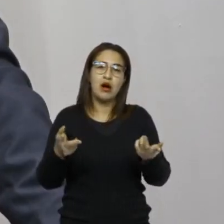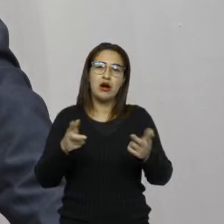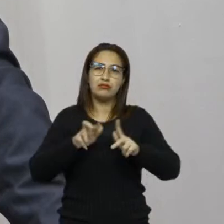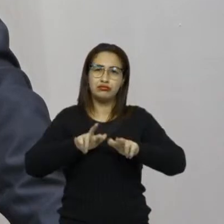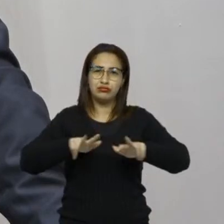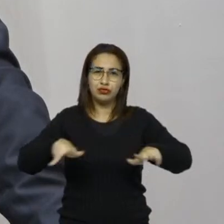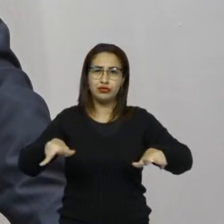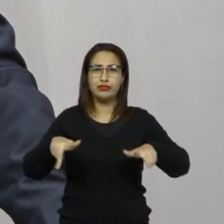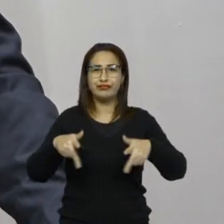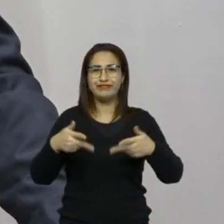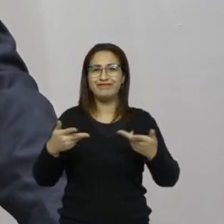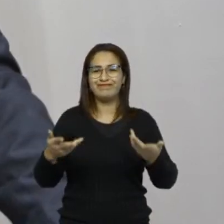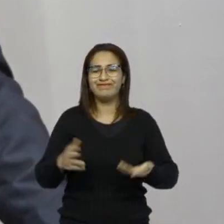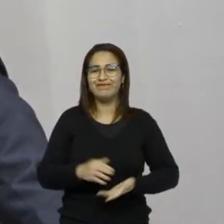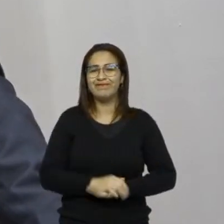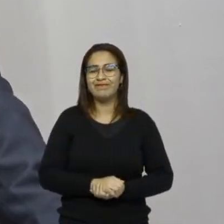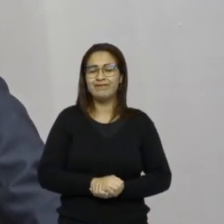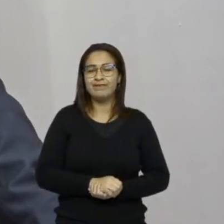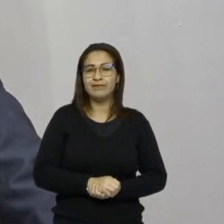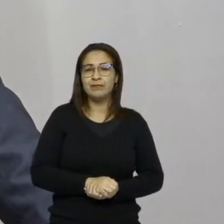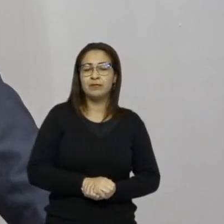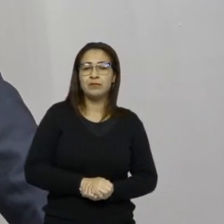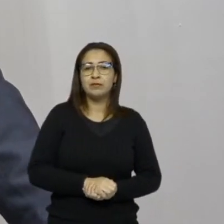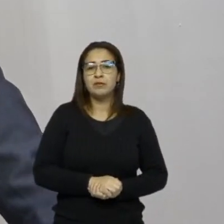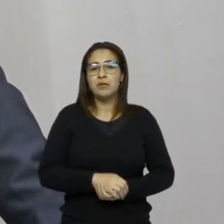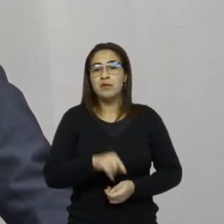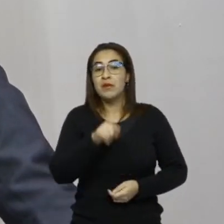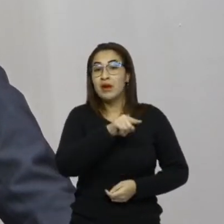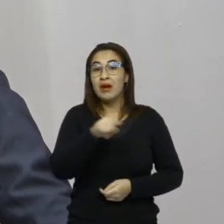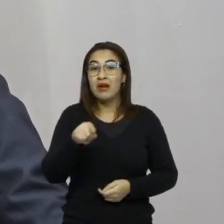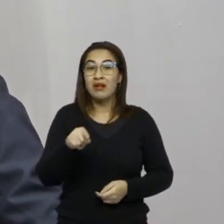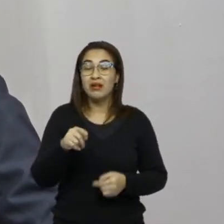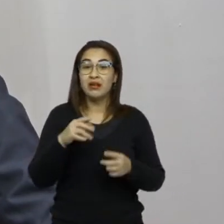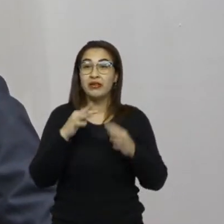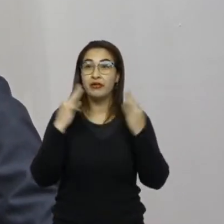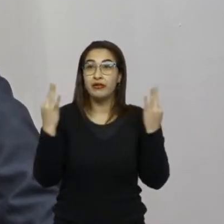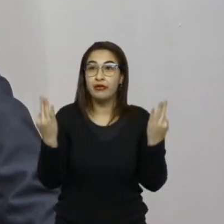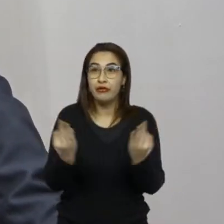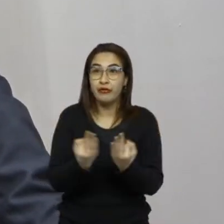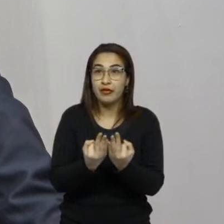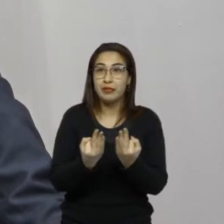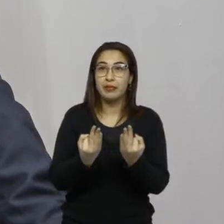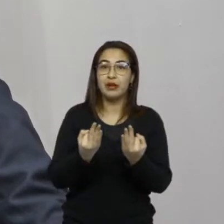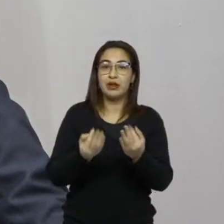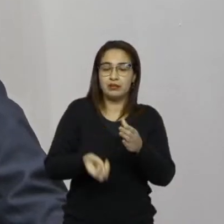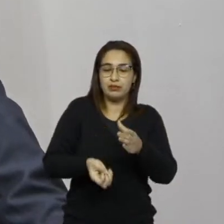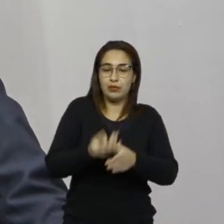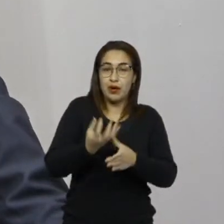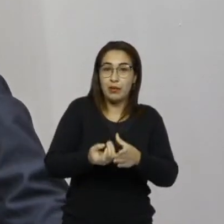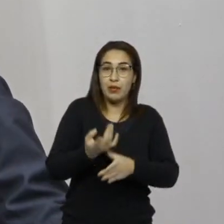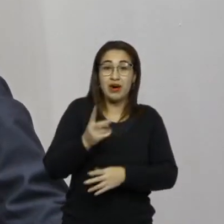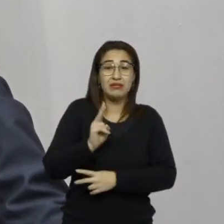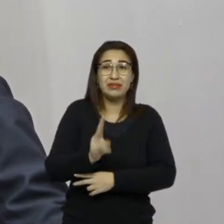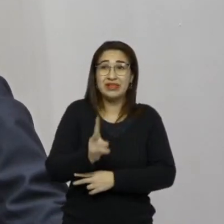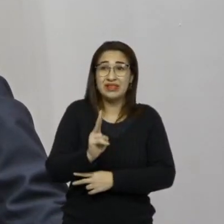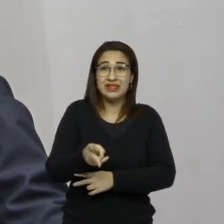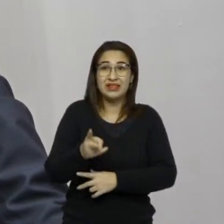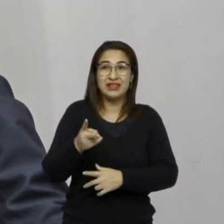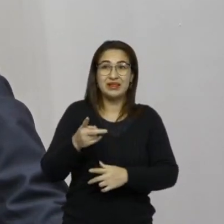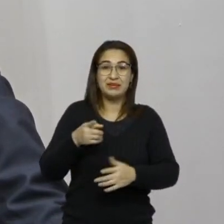escala. Portanto, para o pequeno produtor, ele encontra dificuldades a todo momento e a todo